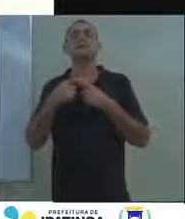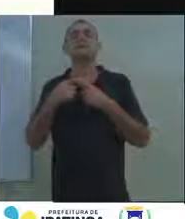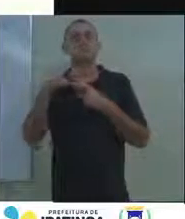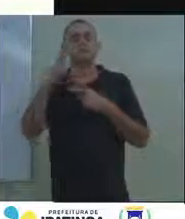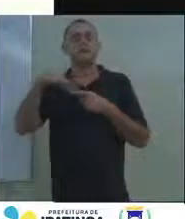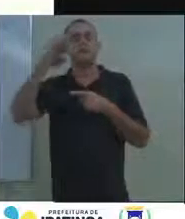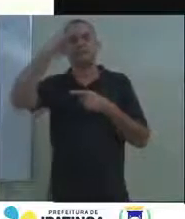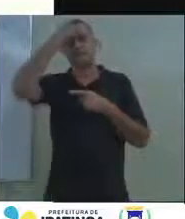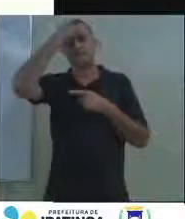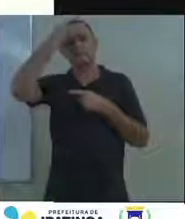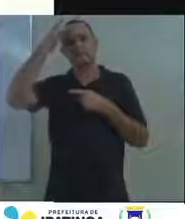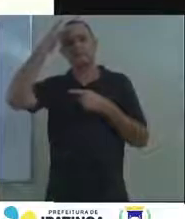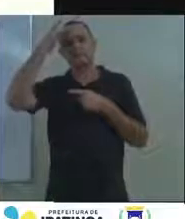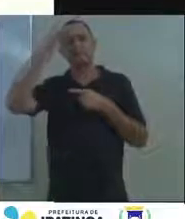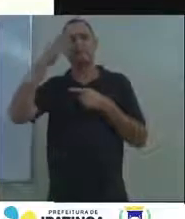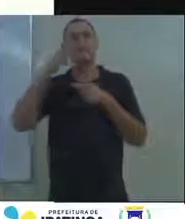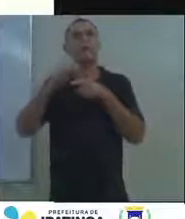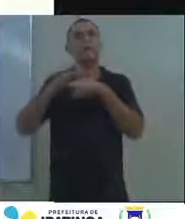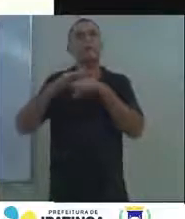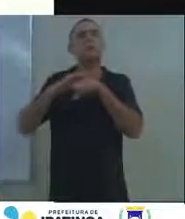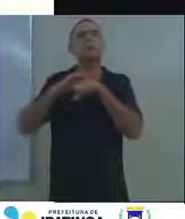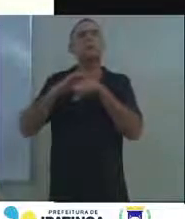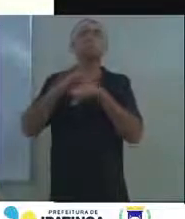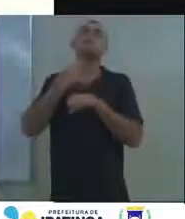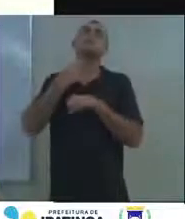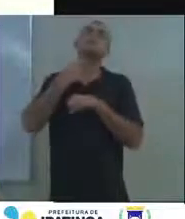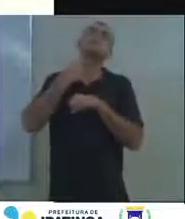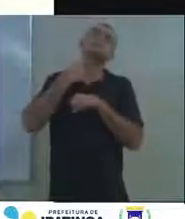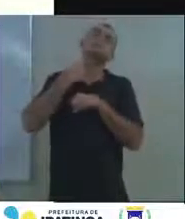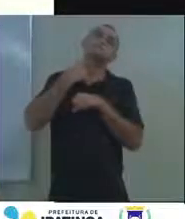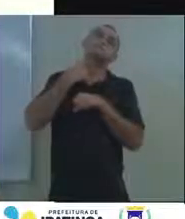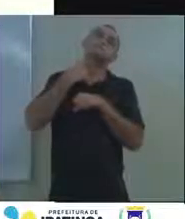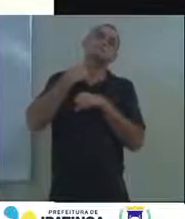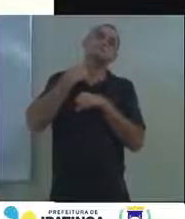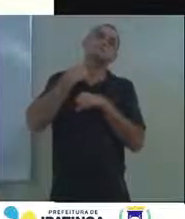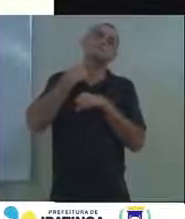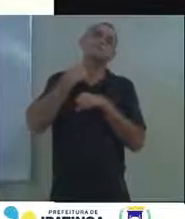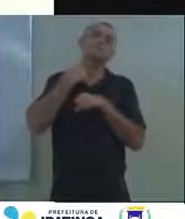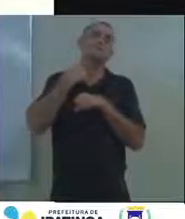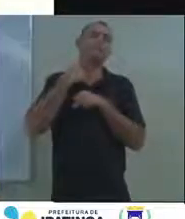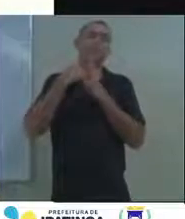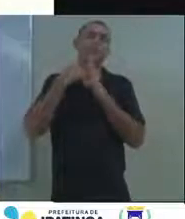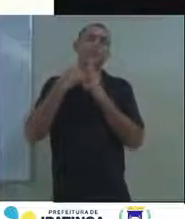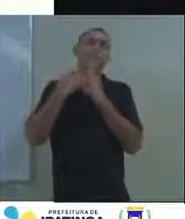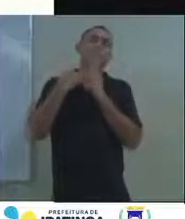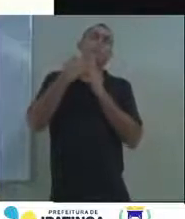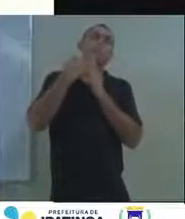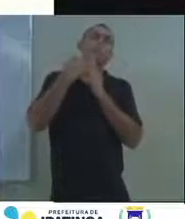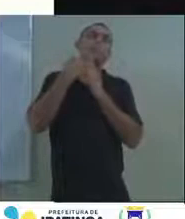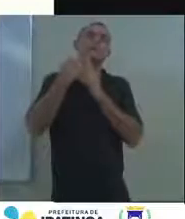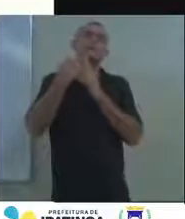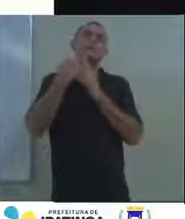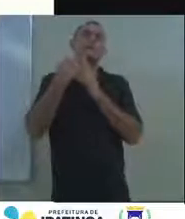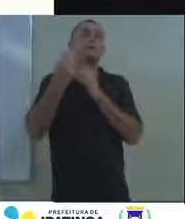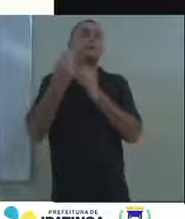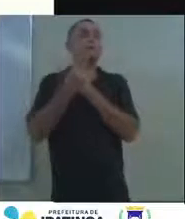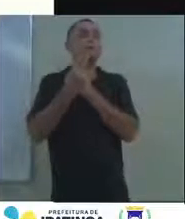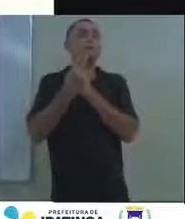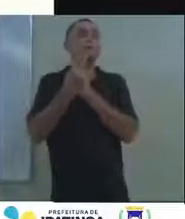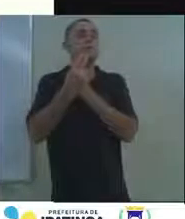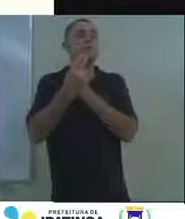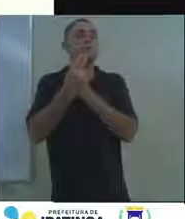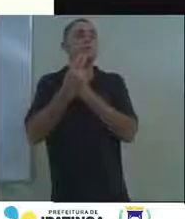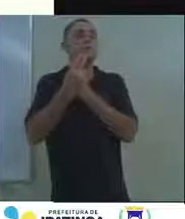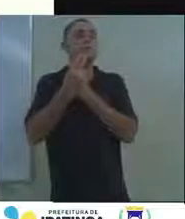a doença do refluxo gastroesofágico, ela é o ácido, que é o suco gástrico que retorna na nossa